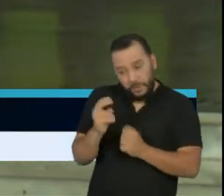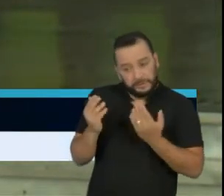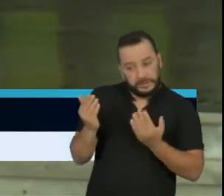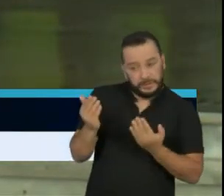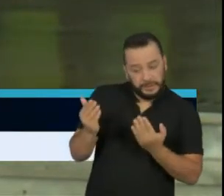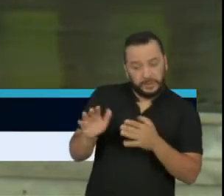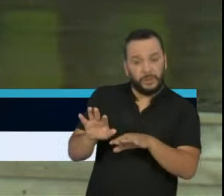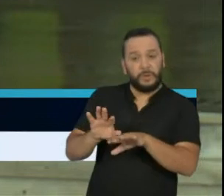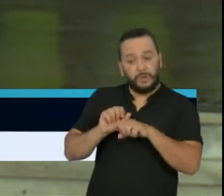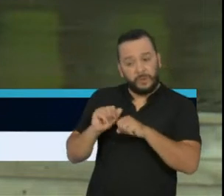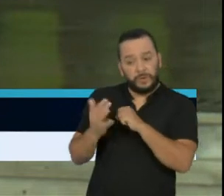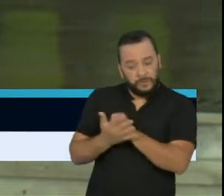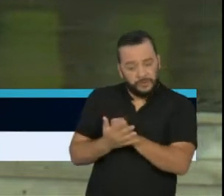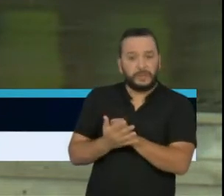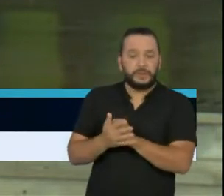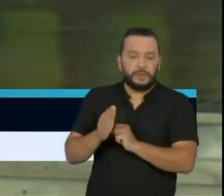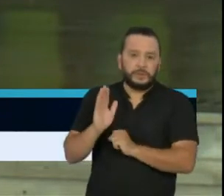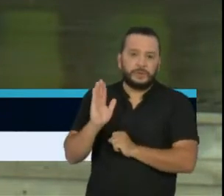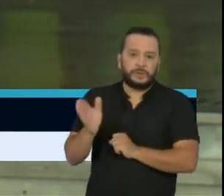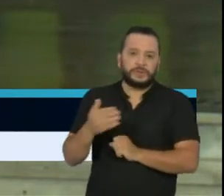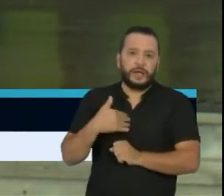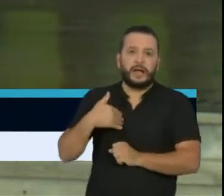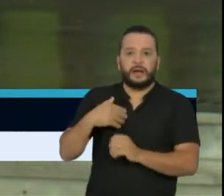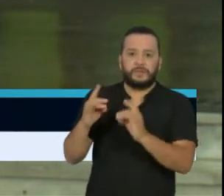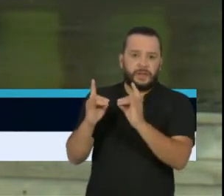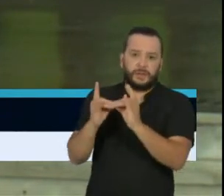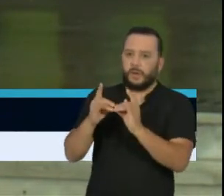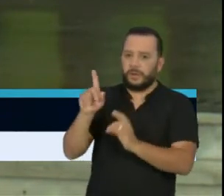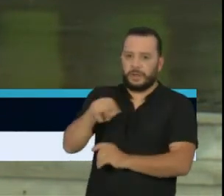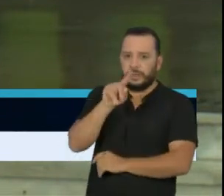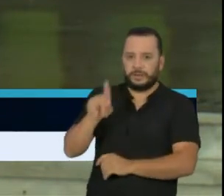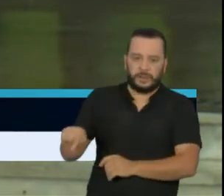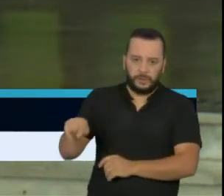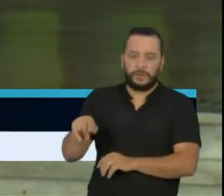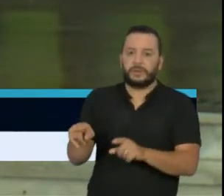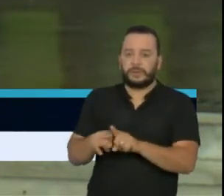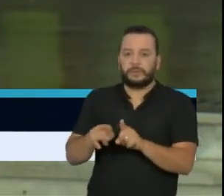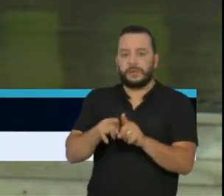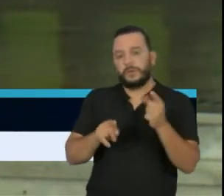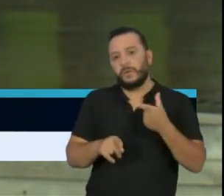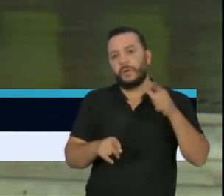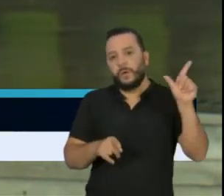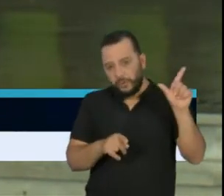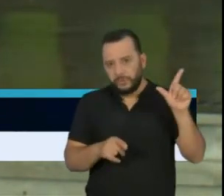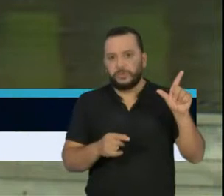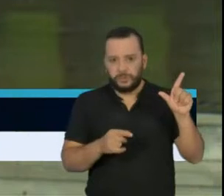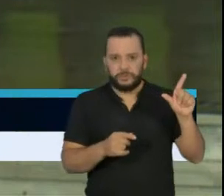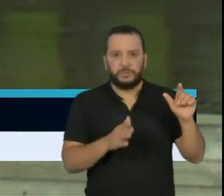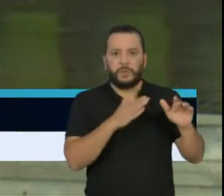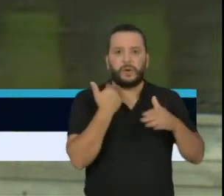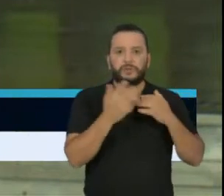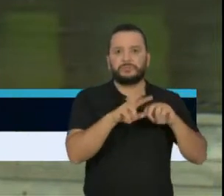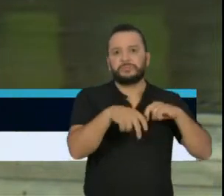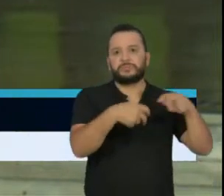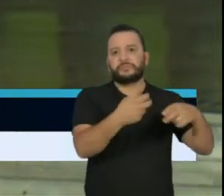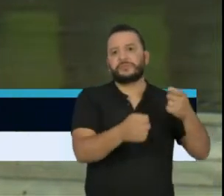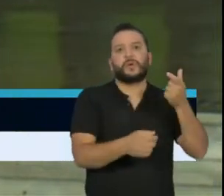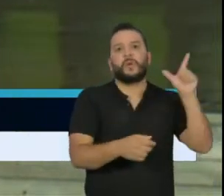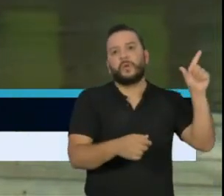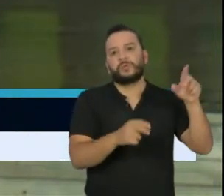e reduzimos o velório para 1 hora para os outros casos, com limitação de até 10